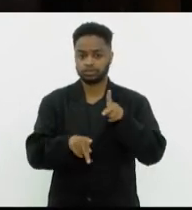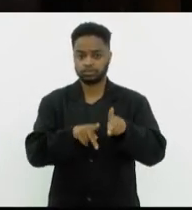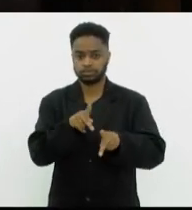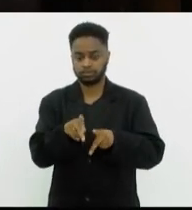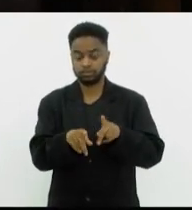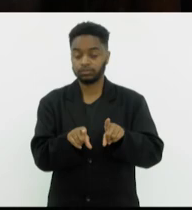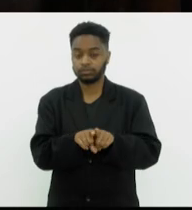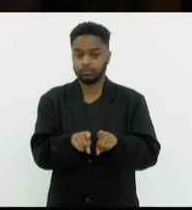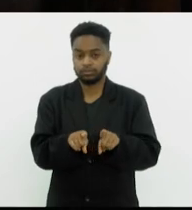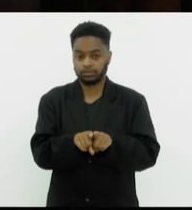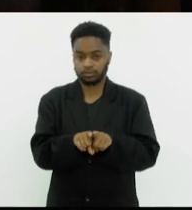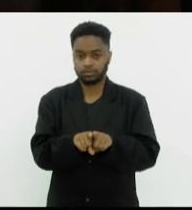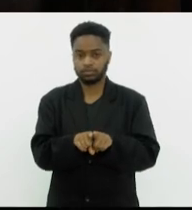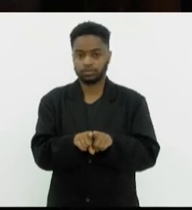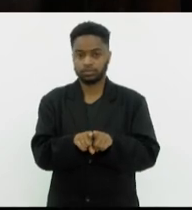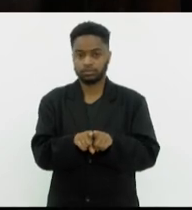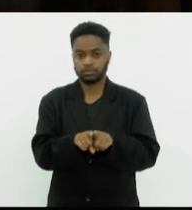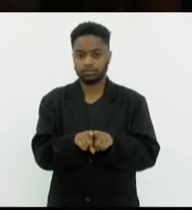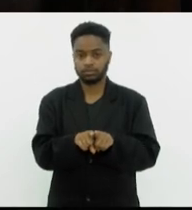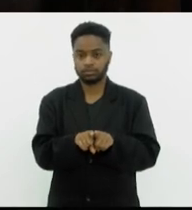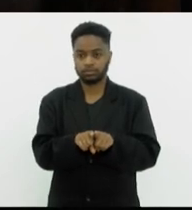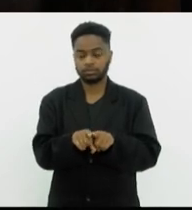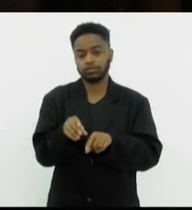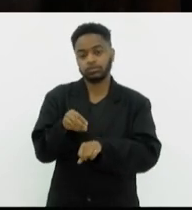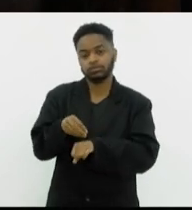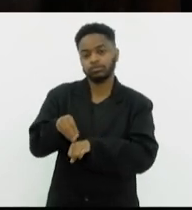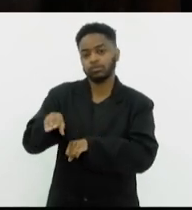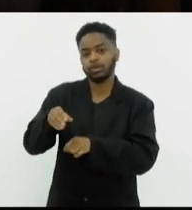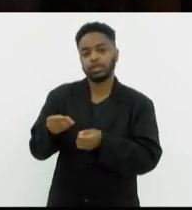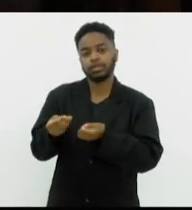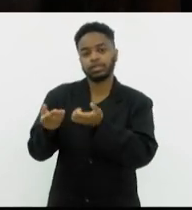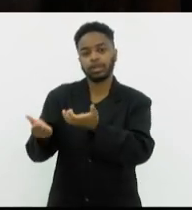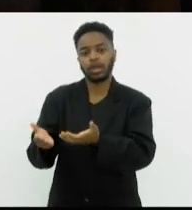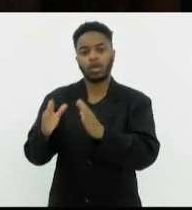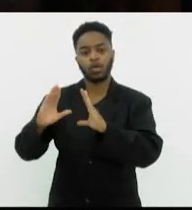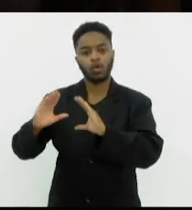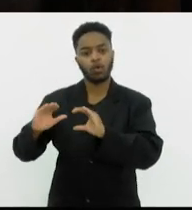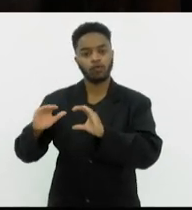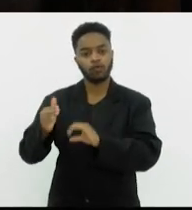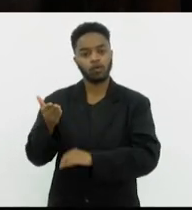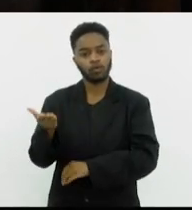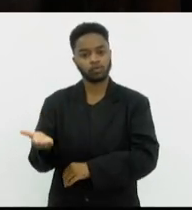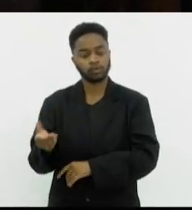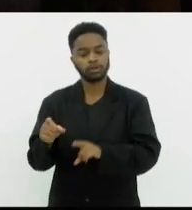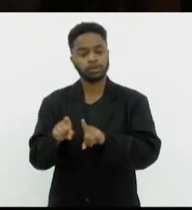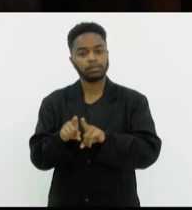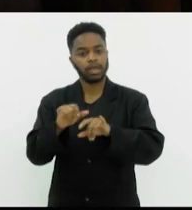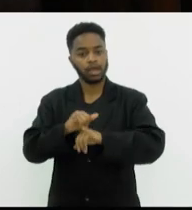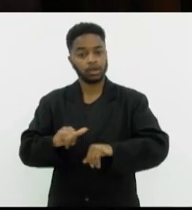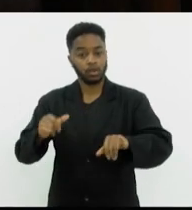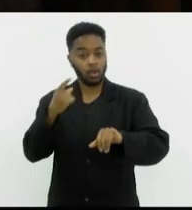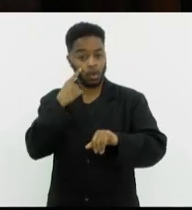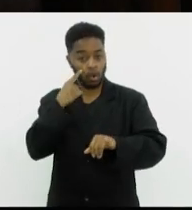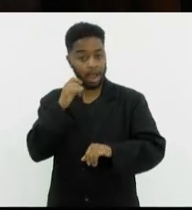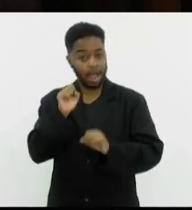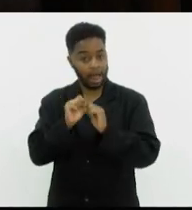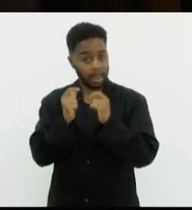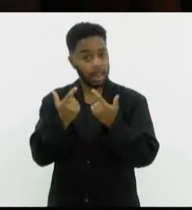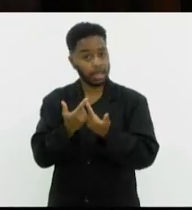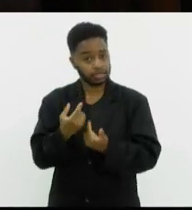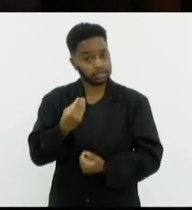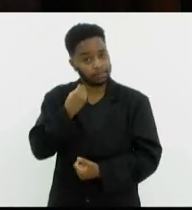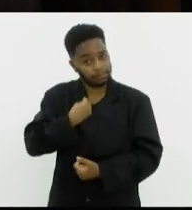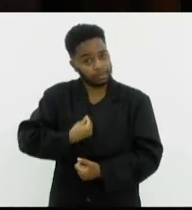e também levar um pouco de conforto, né, de dizer a Alerj está presente, o poder público